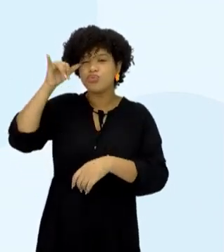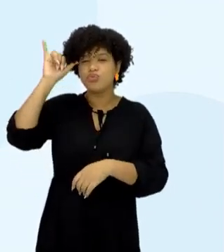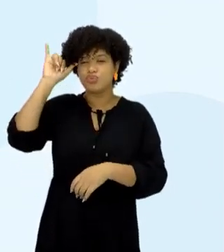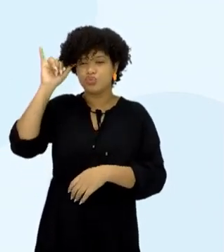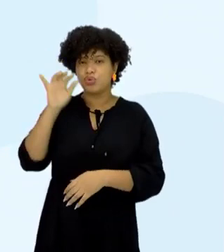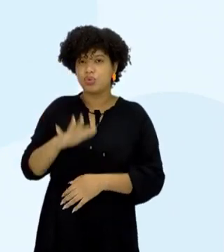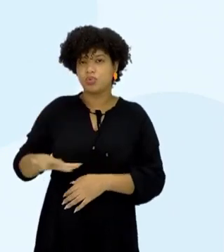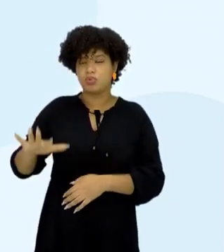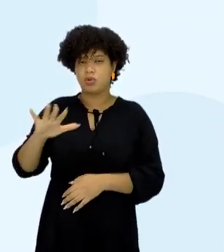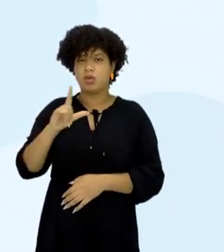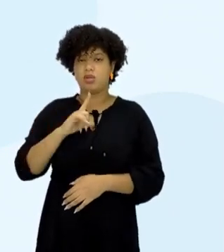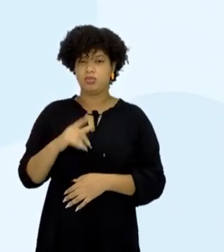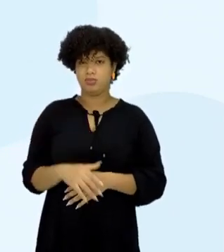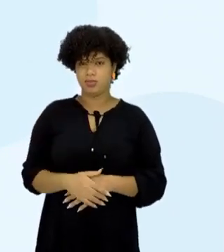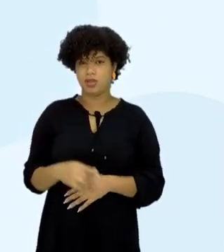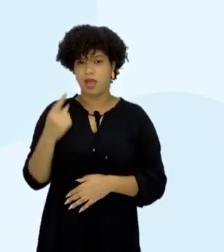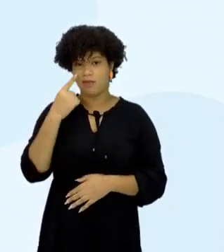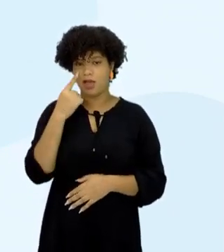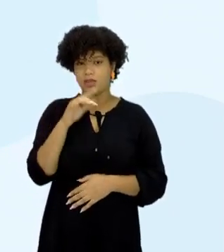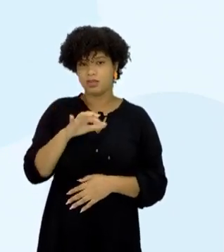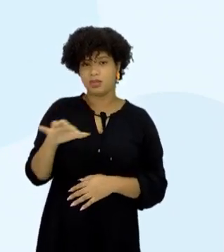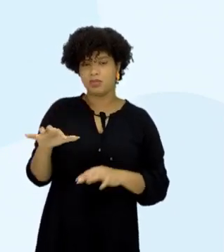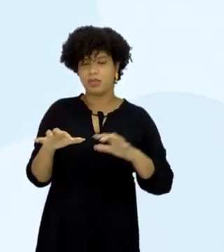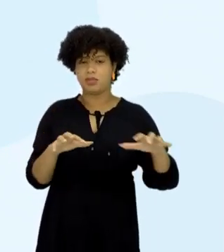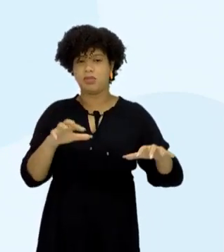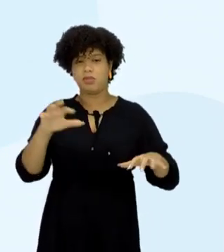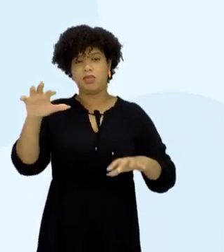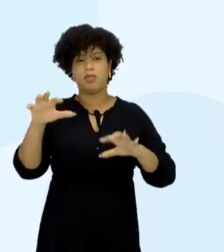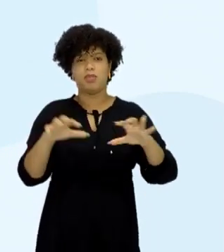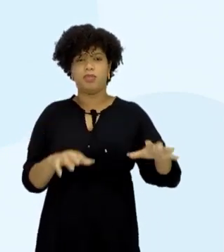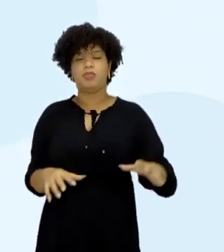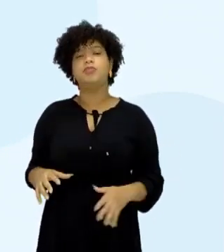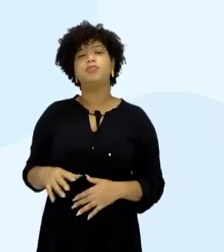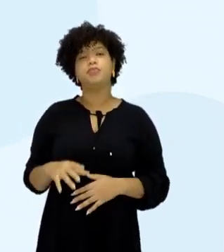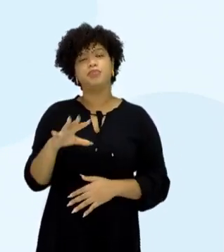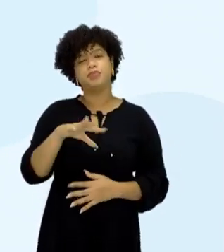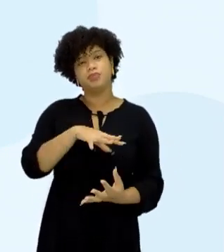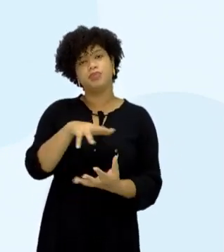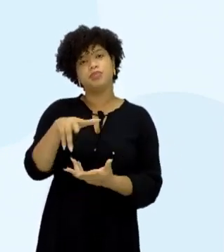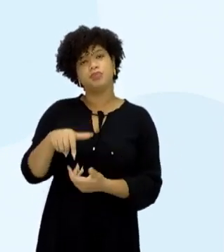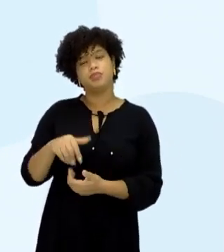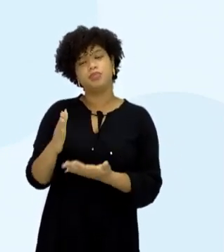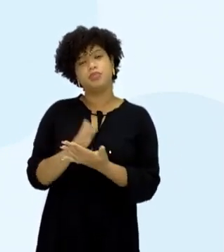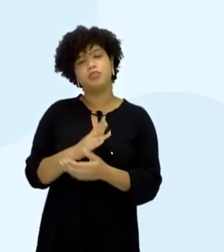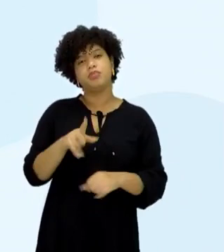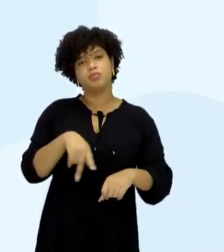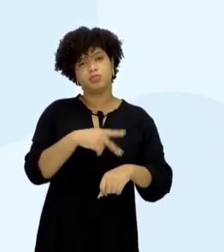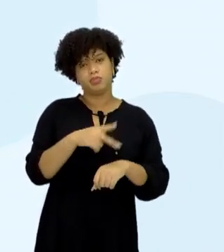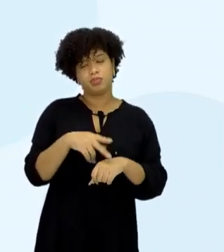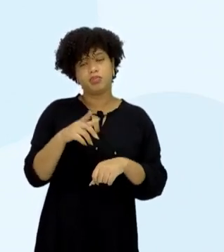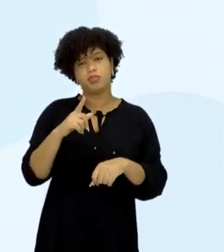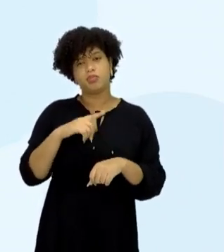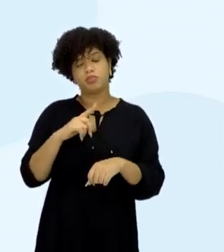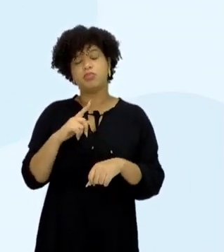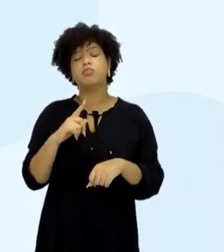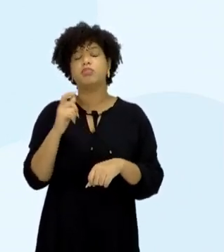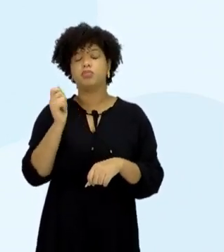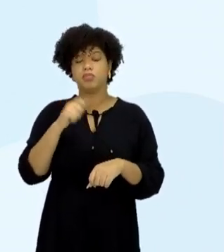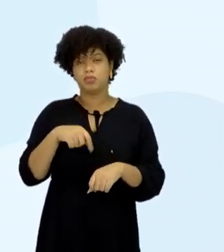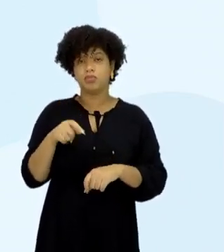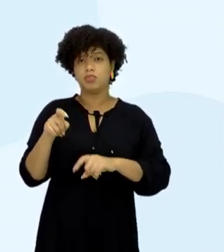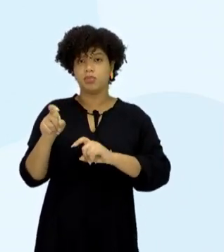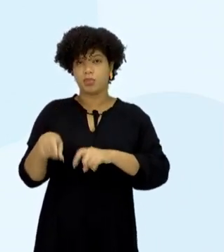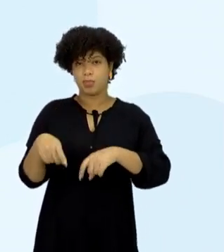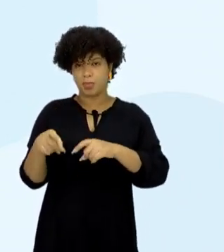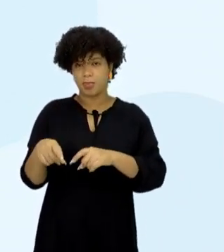veja assim, distribuindo no mundo todo, tem regiões aí que países têm maior condições de produzir,